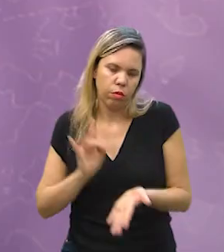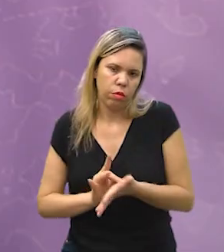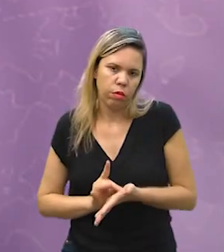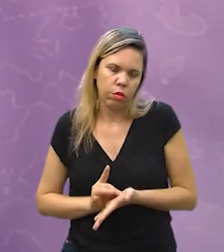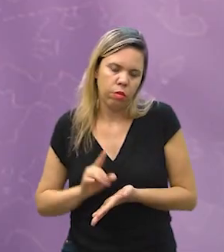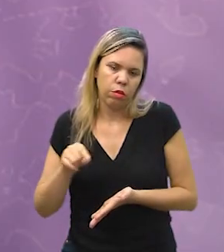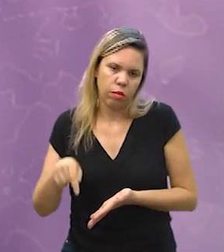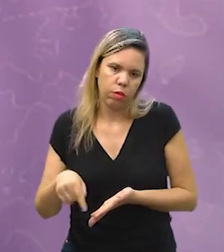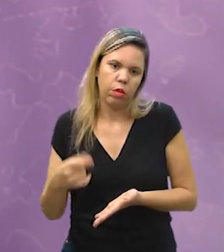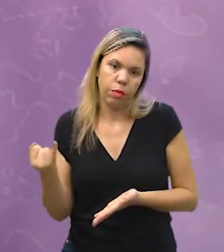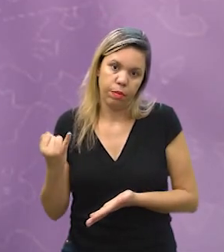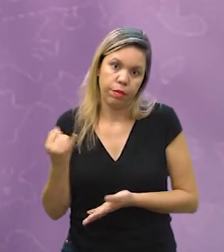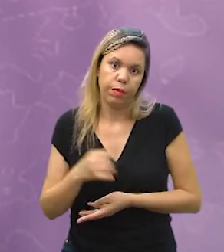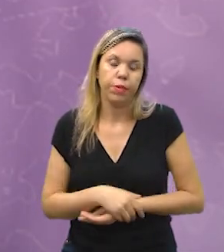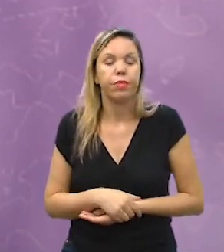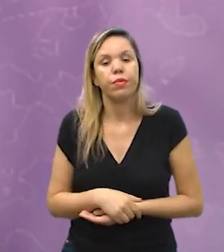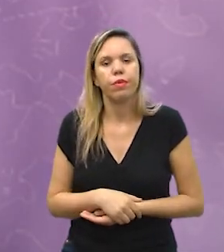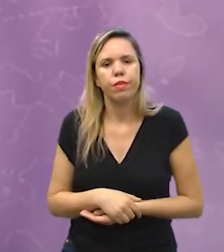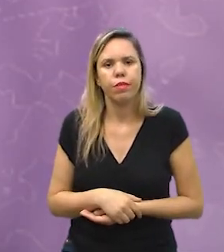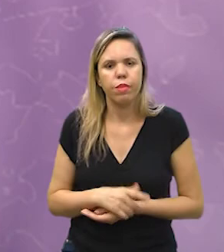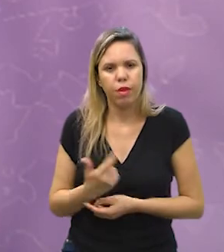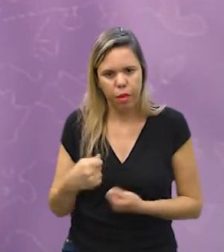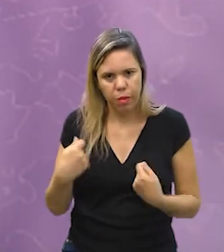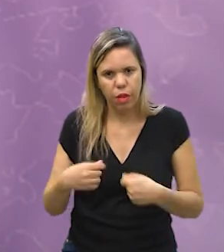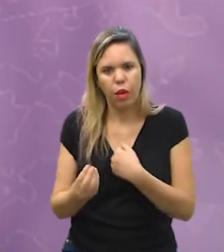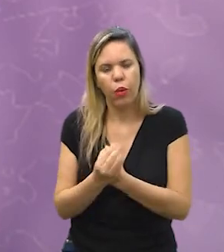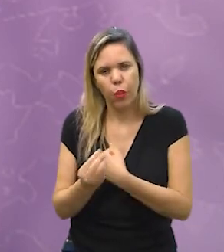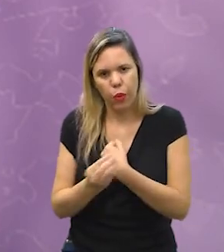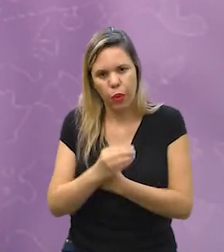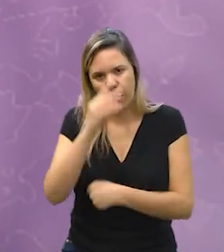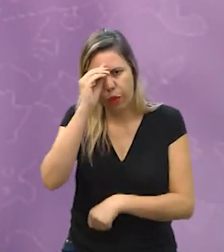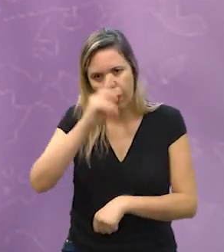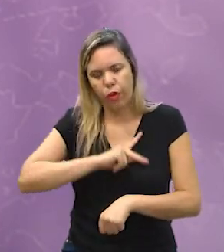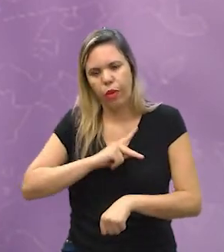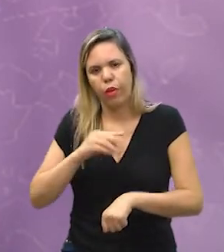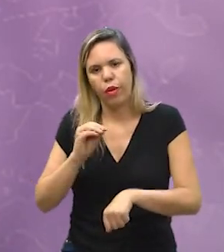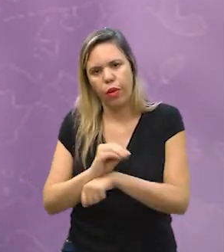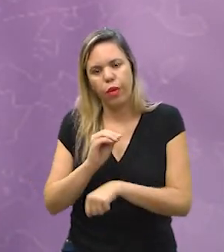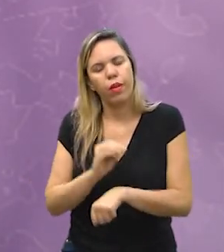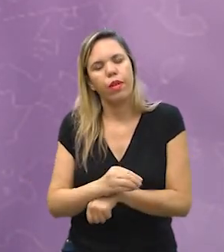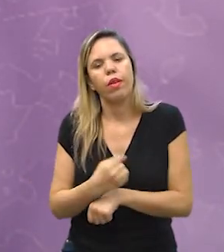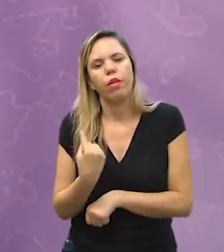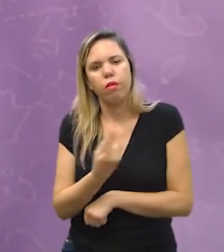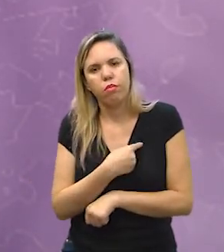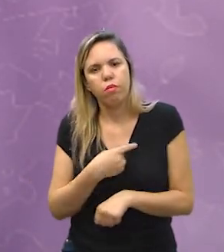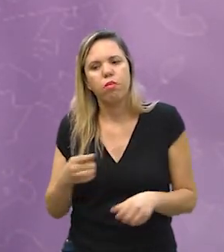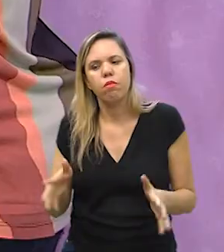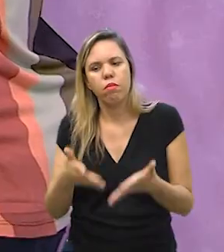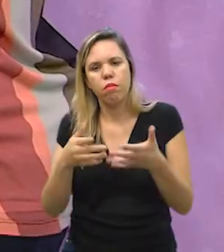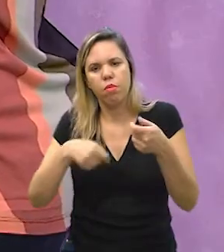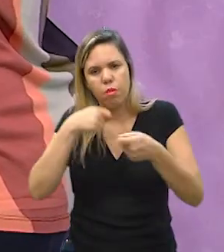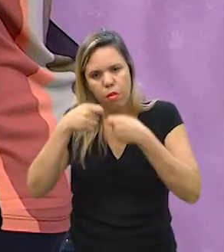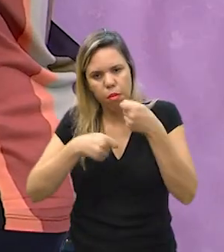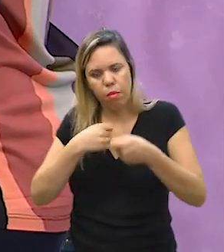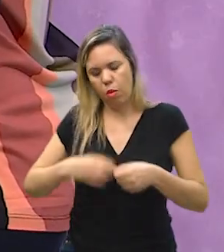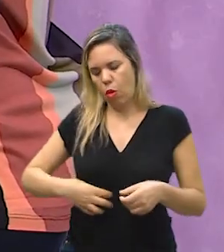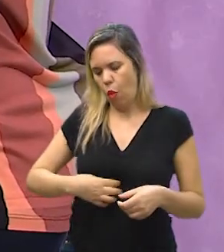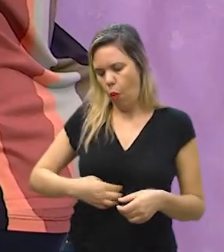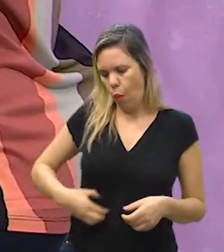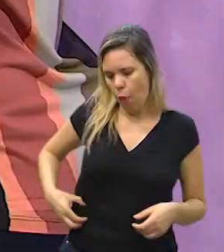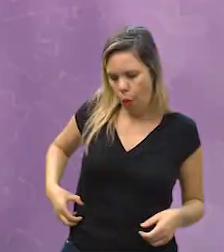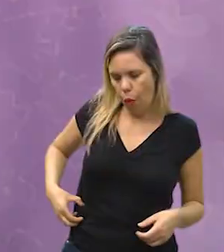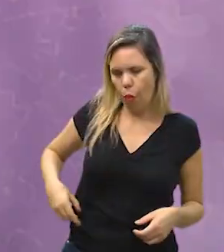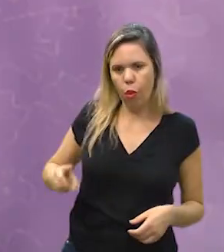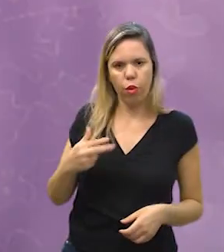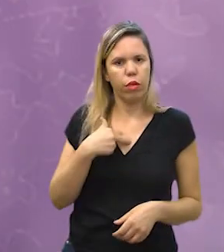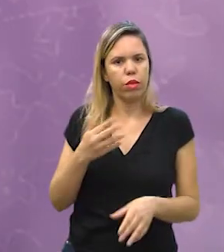isso aqui é uma coisa muito importante. A gente tem que se cuidar, esse é o recado, né, doutor? Cuidar da alimentação, cuidar do nosso intestino, não